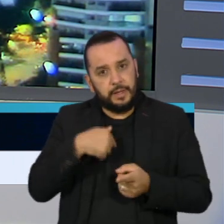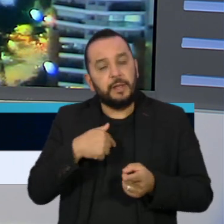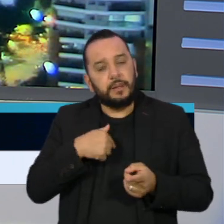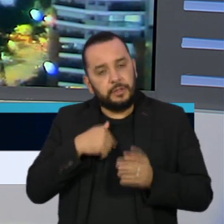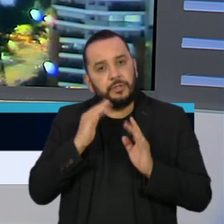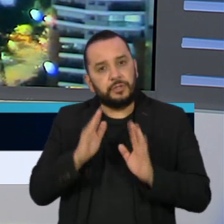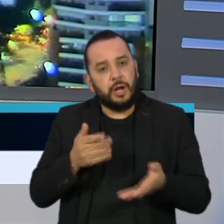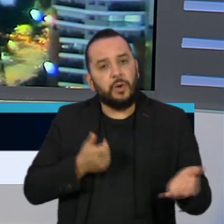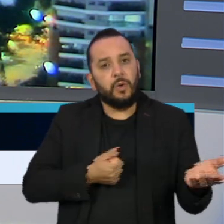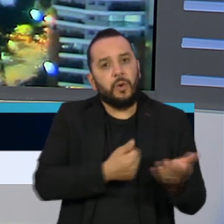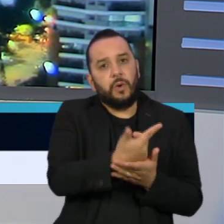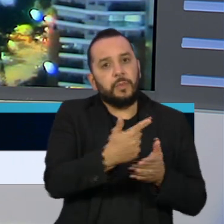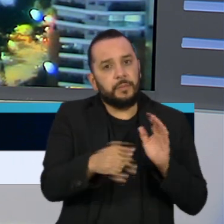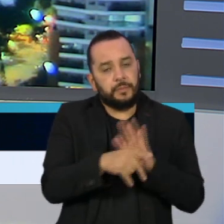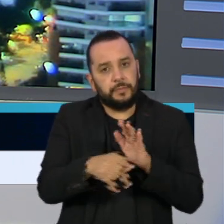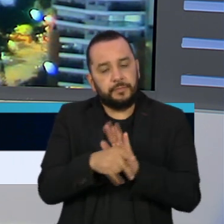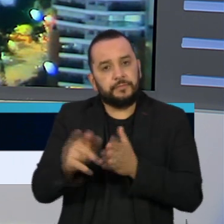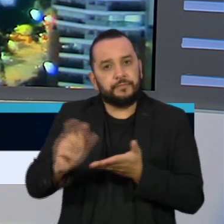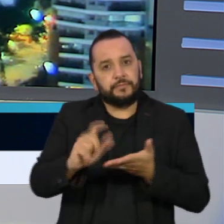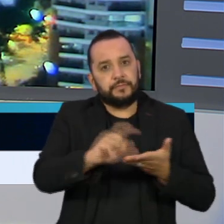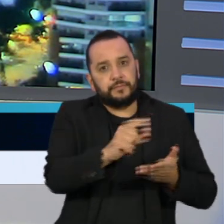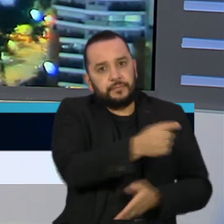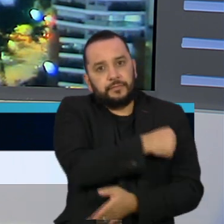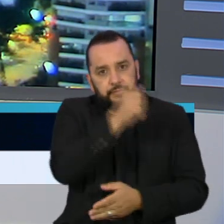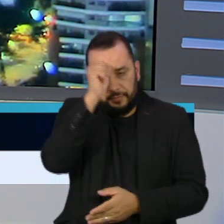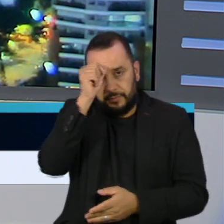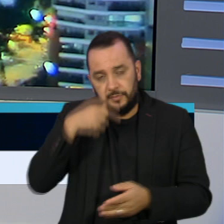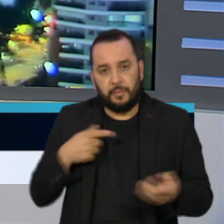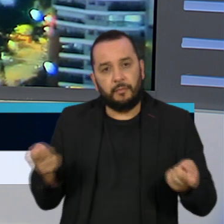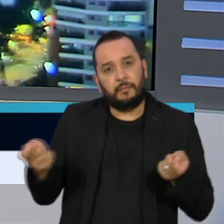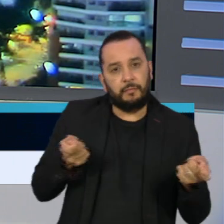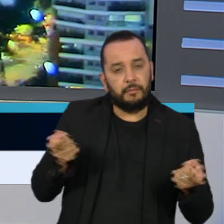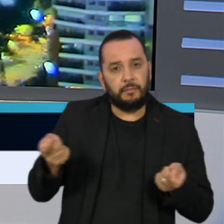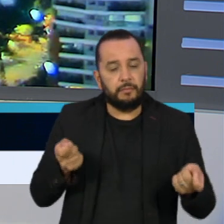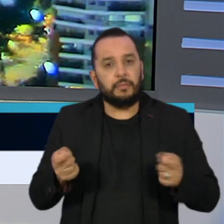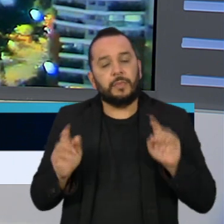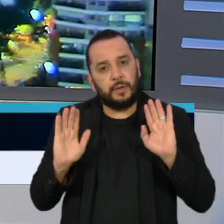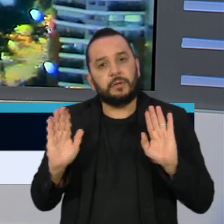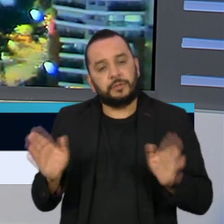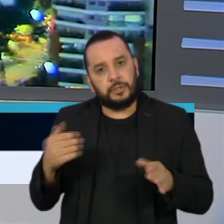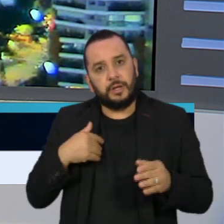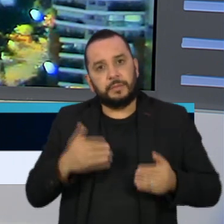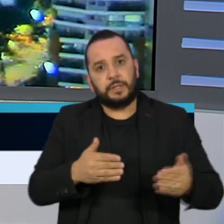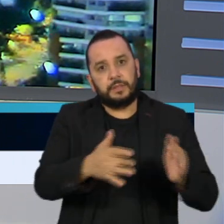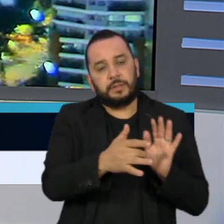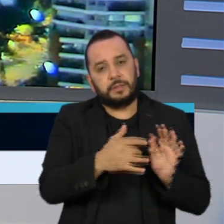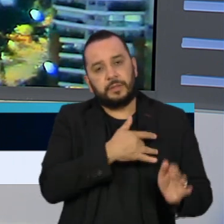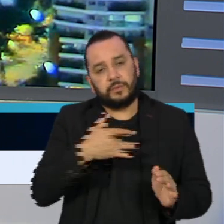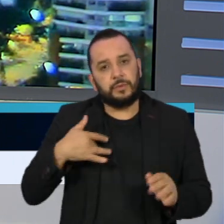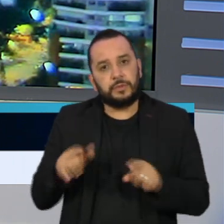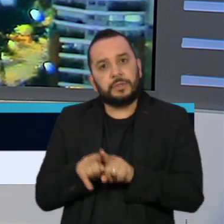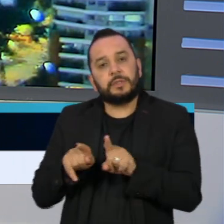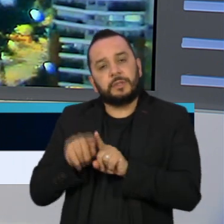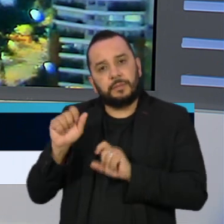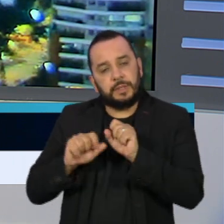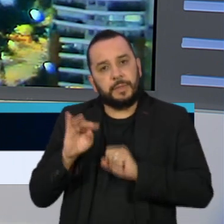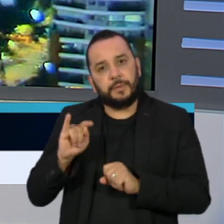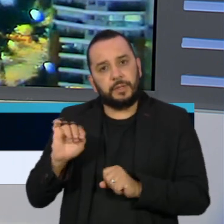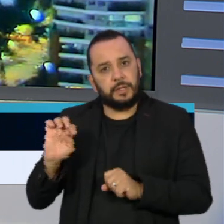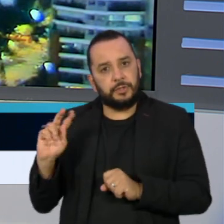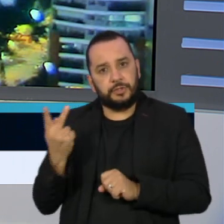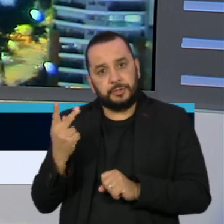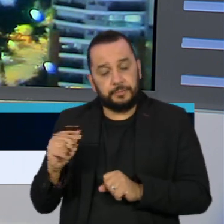a compra de idosos está com waxing entre o Ministério da Saúde EA farmacêutica barbotek o contrato de um bilhão e seiscentos